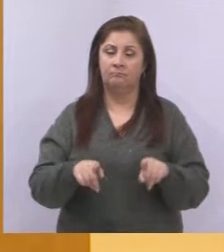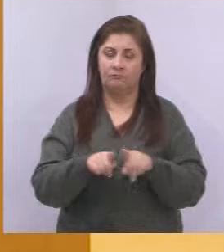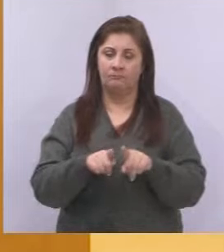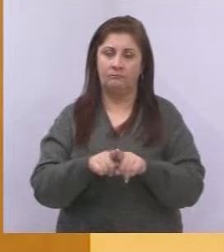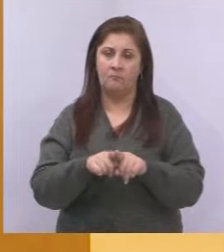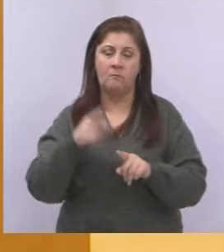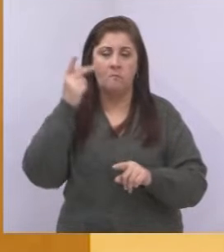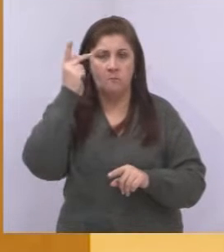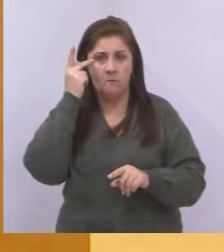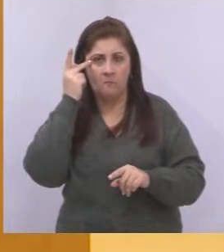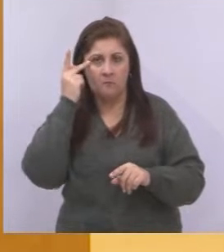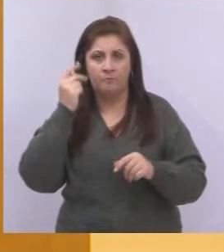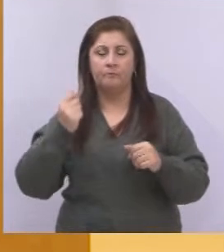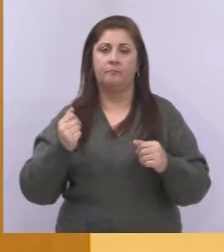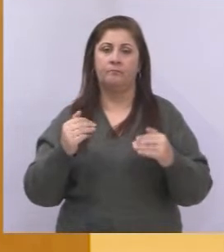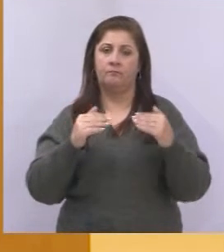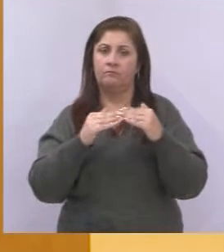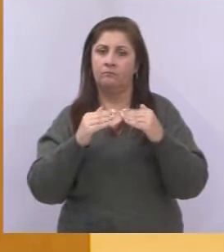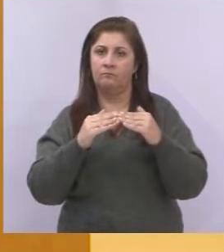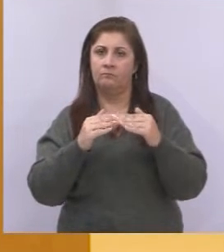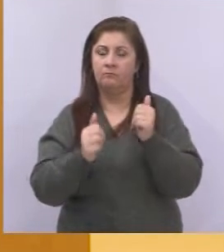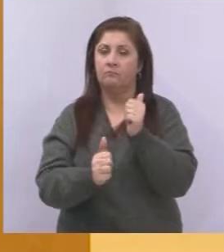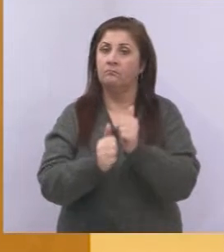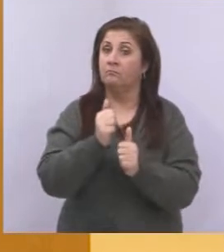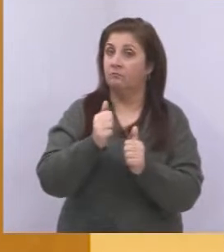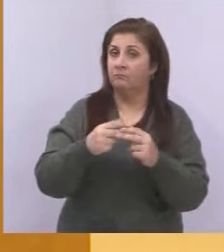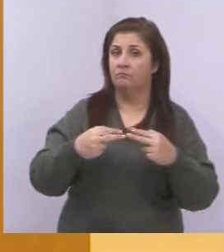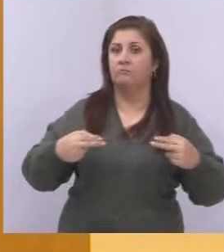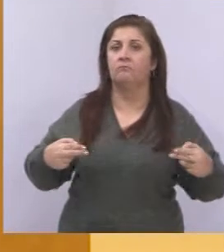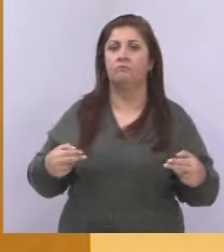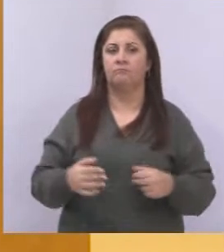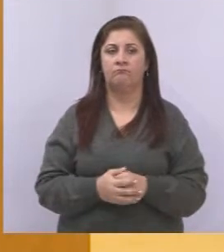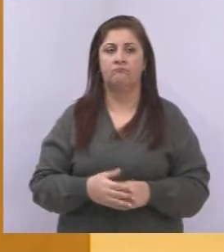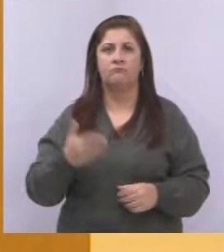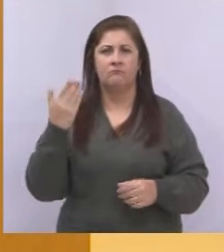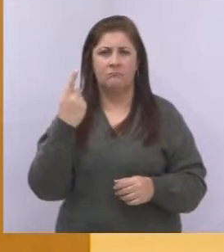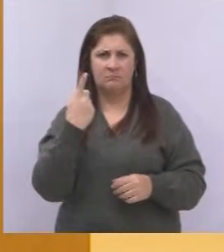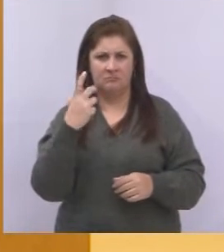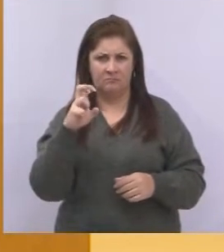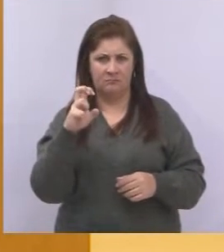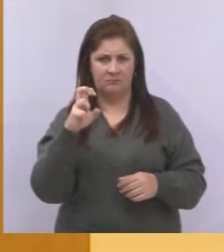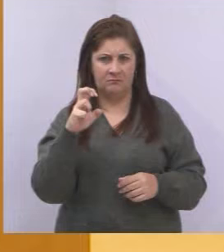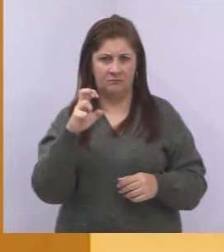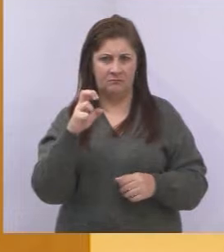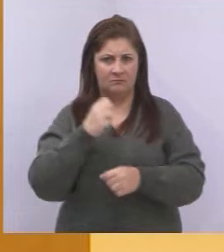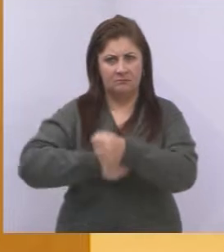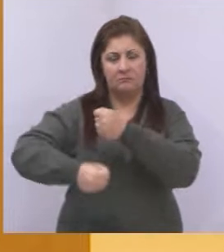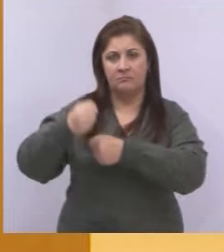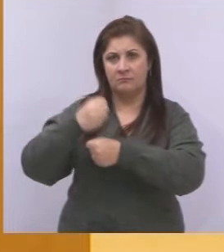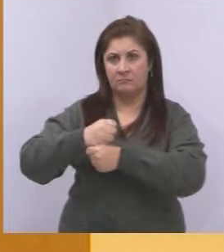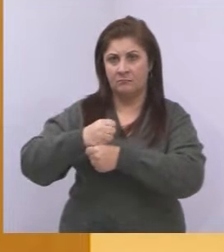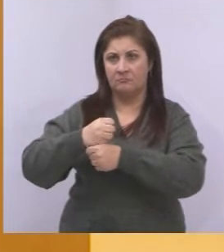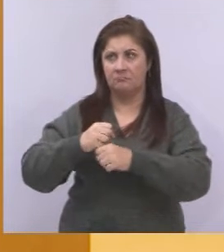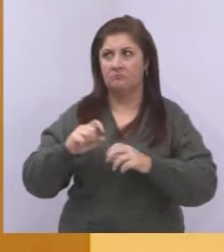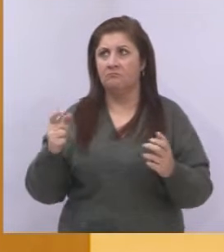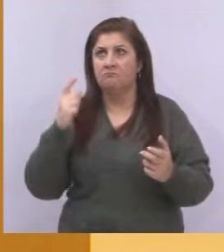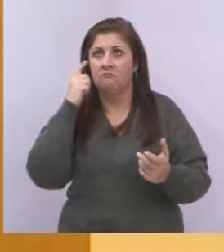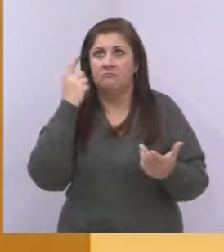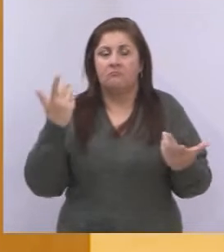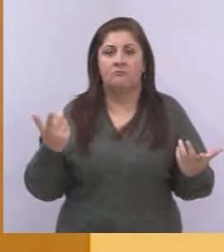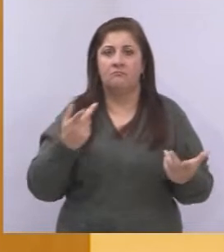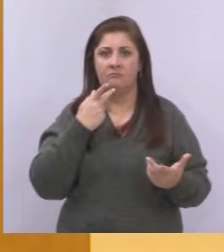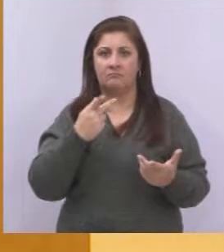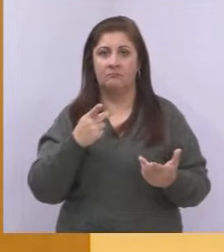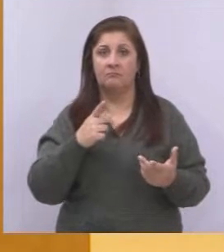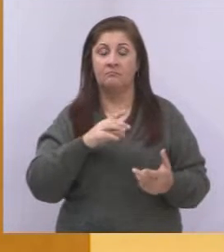ligado ao esporte. Era impensável, vamos lá, 15 anos atrás, a gente dizer que tinha time